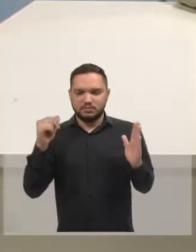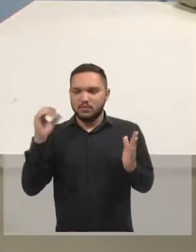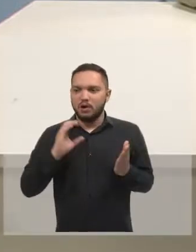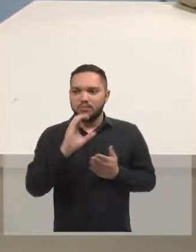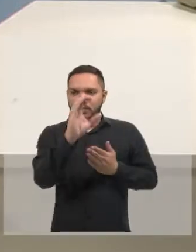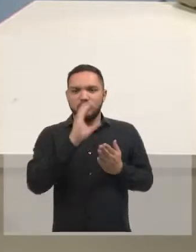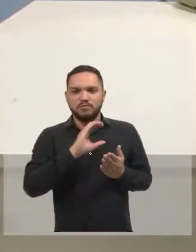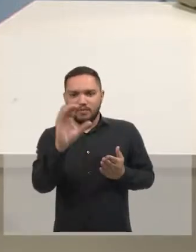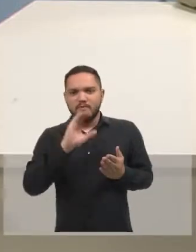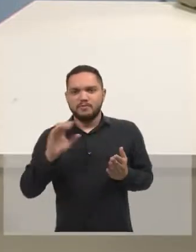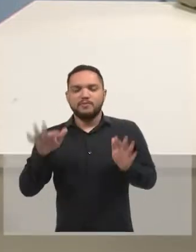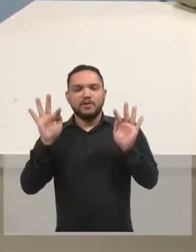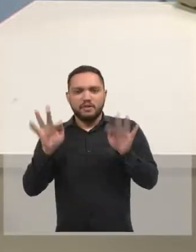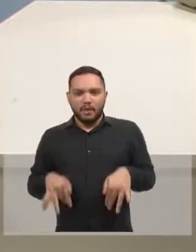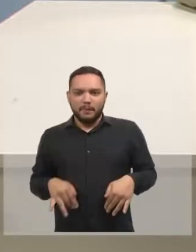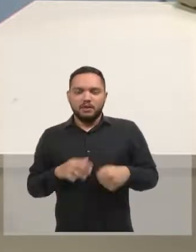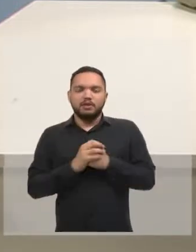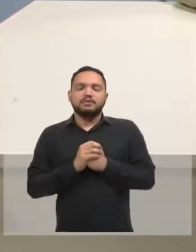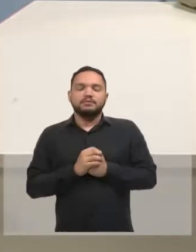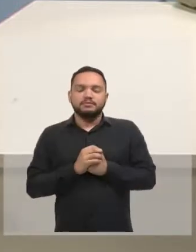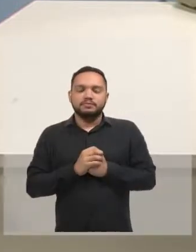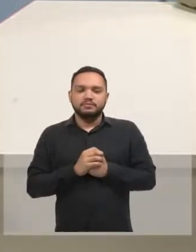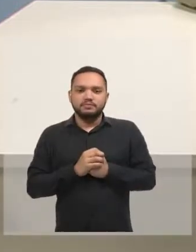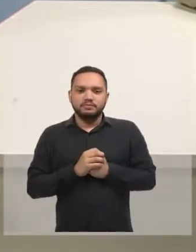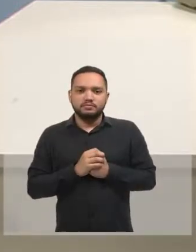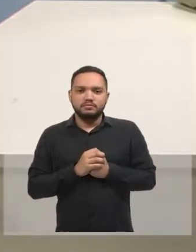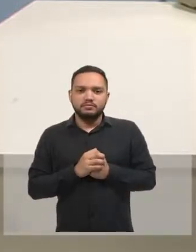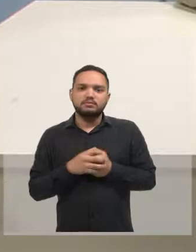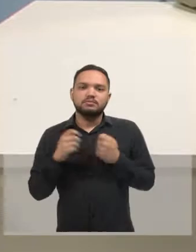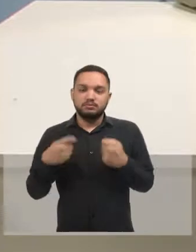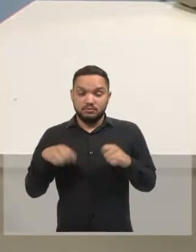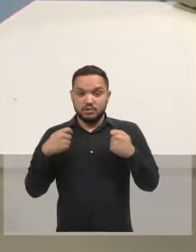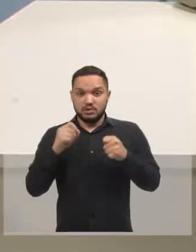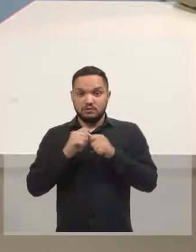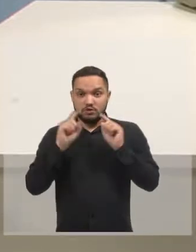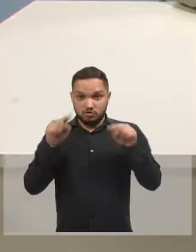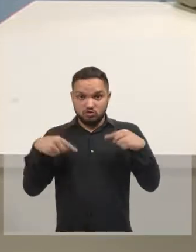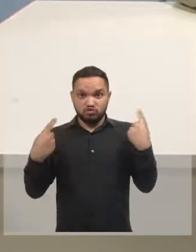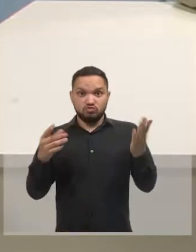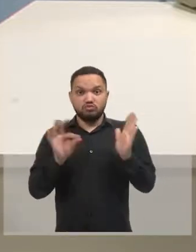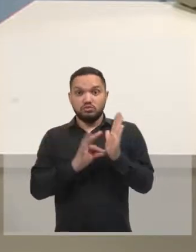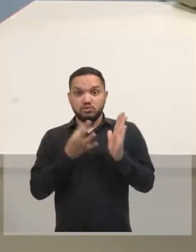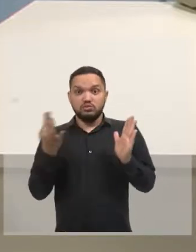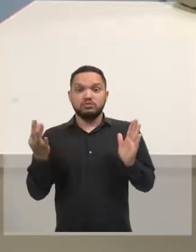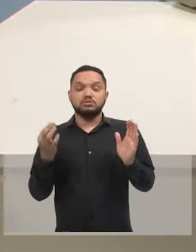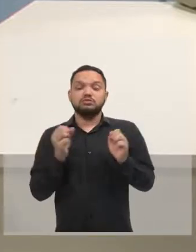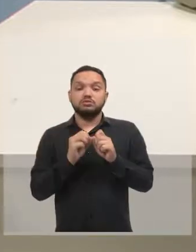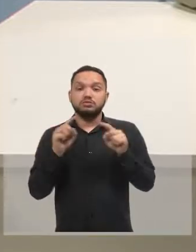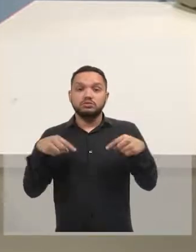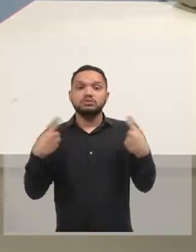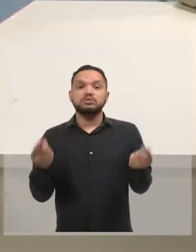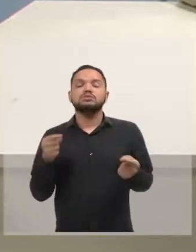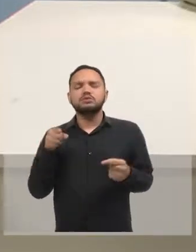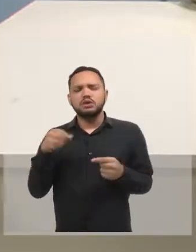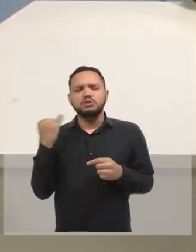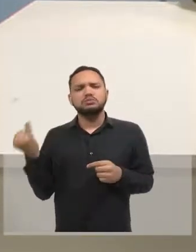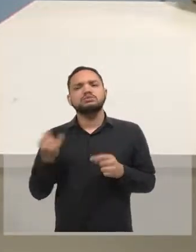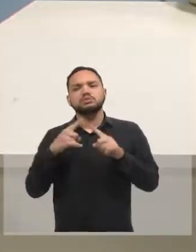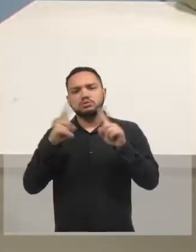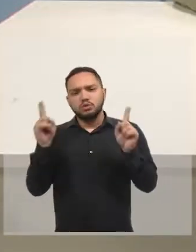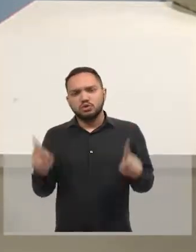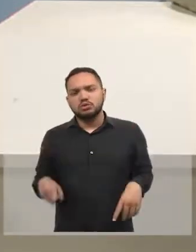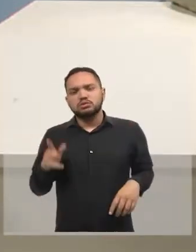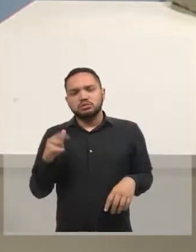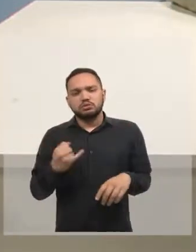repassa dinheiro para estados e municípios. Exatamente, tem esse outro detalhe. Preciso renovar e tornar uma política de Estado, né? Não só de